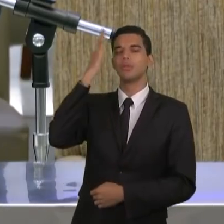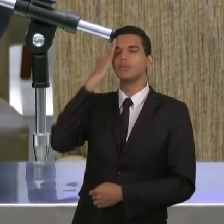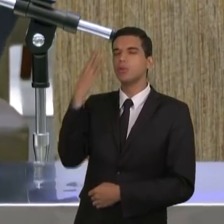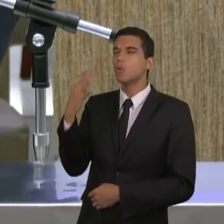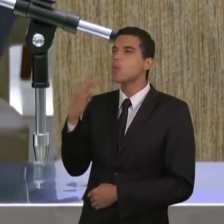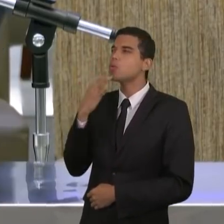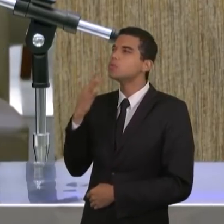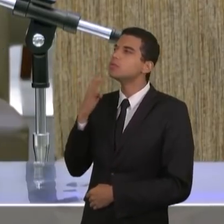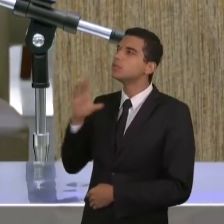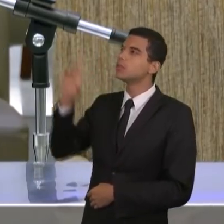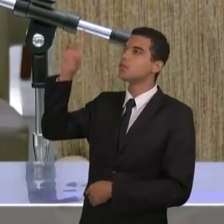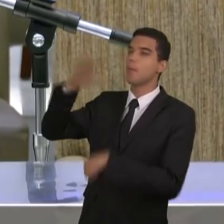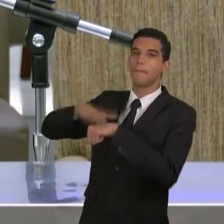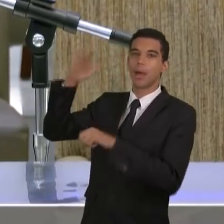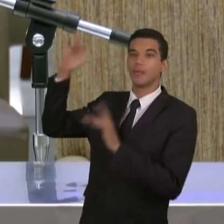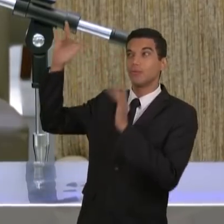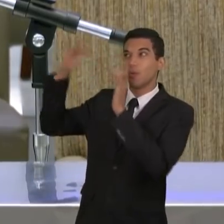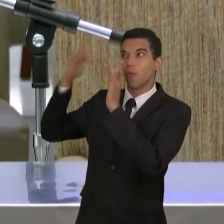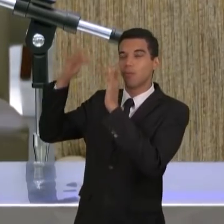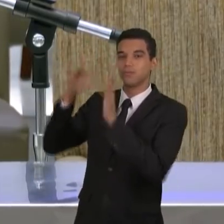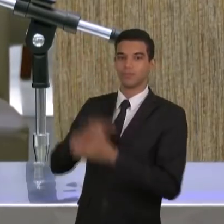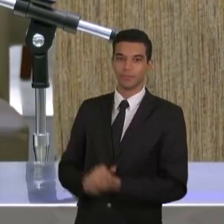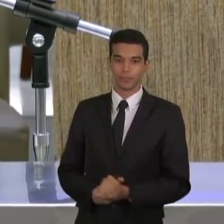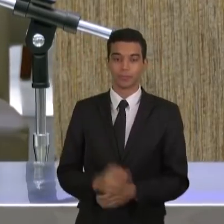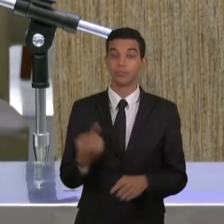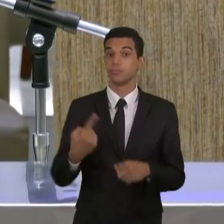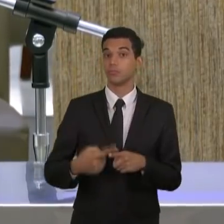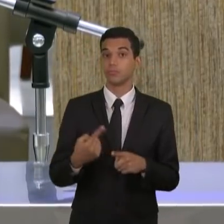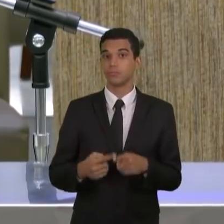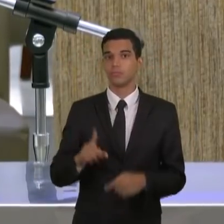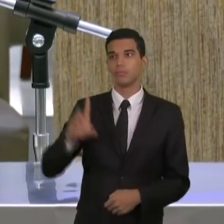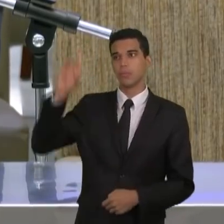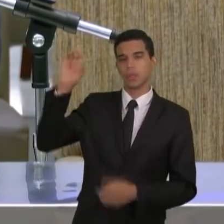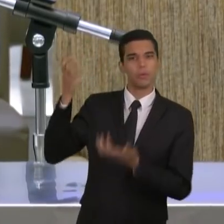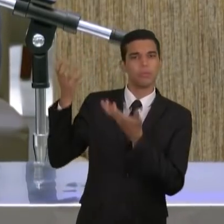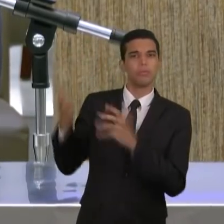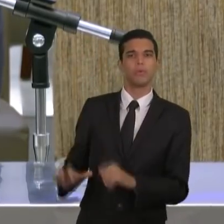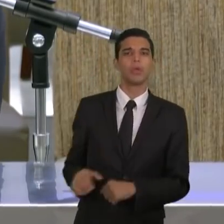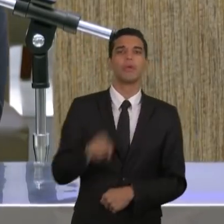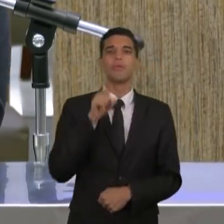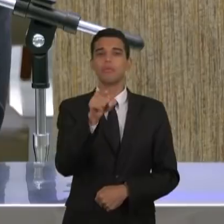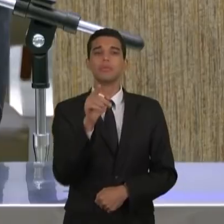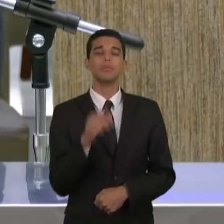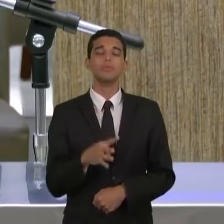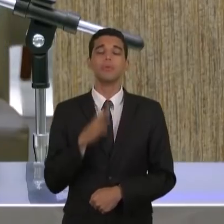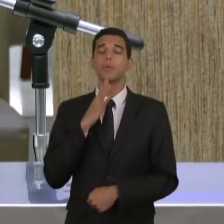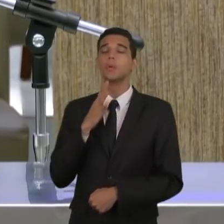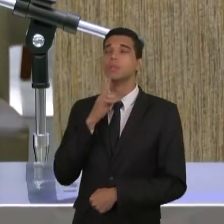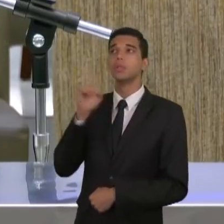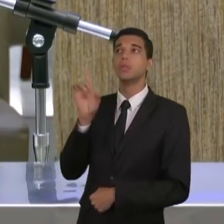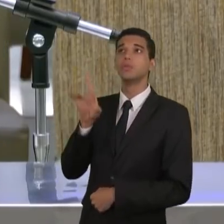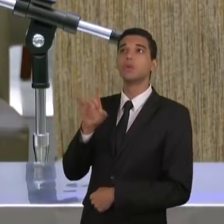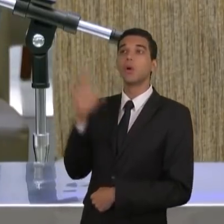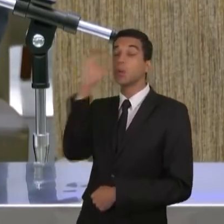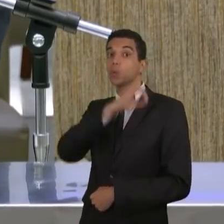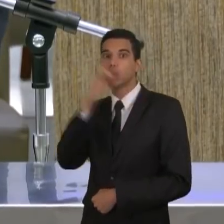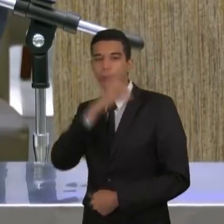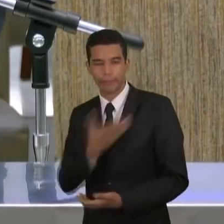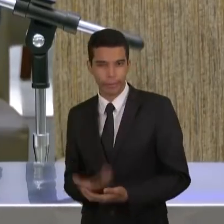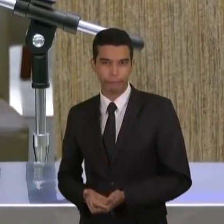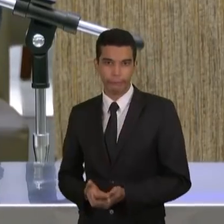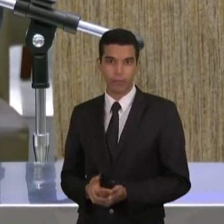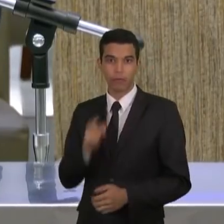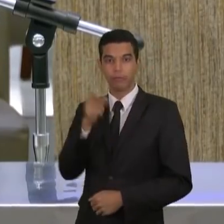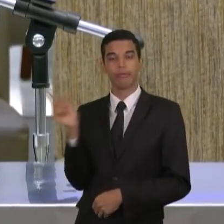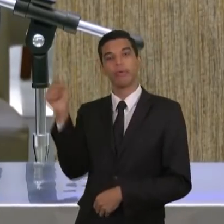deu ele não quer ser alguém que você conhece só os domingos que você vive só os domingos Deus não